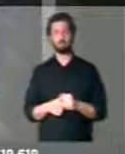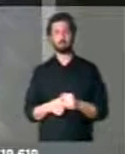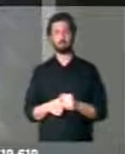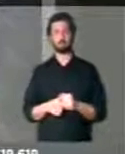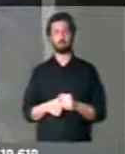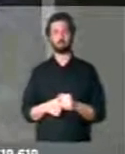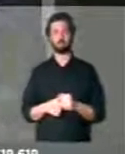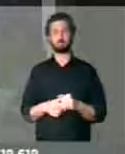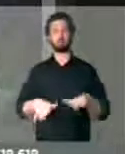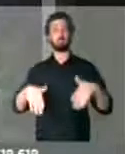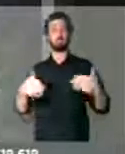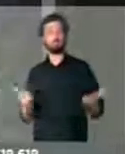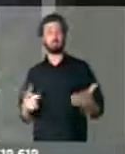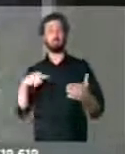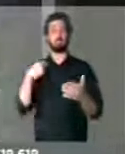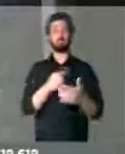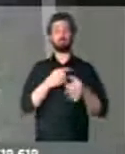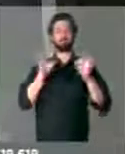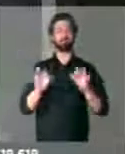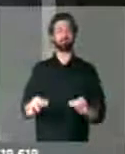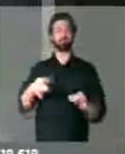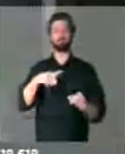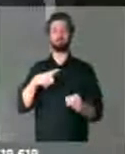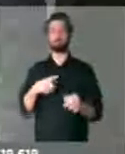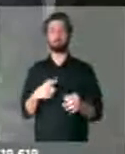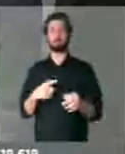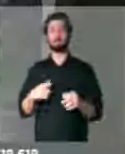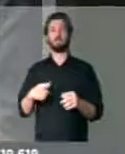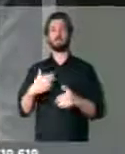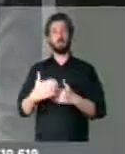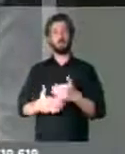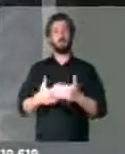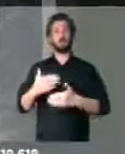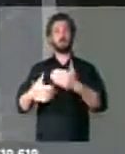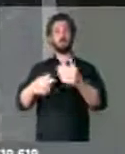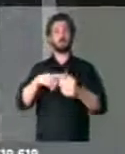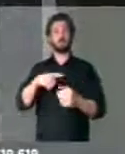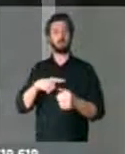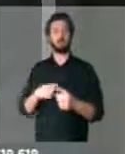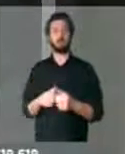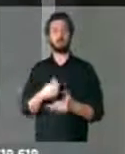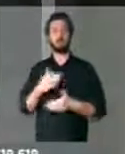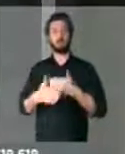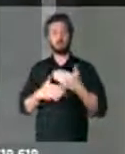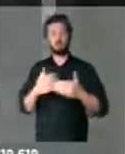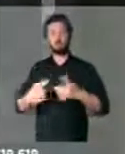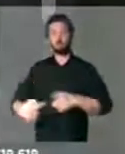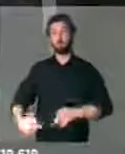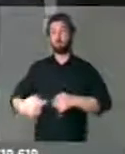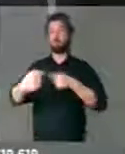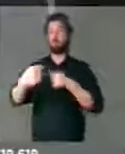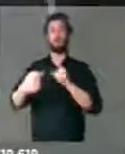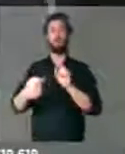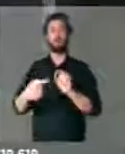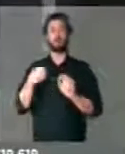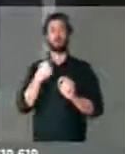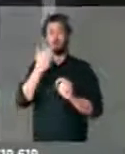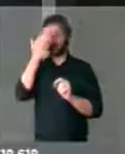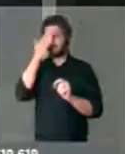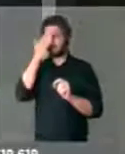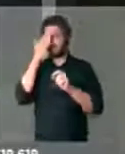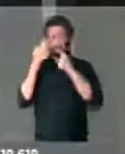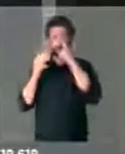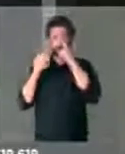Temer. Então, nós temos a certeza que estamos avançando, enfrentando aquilo que nós sabemos